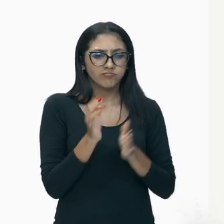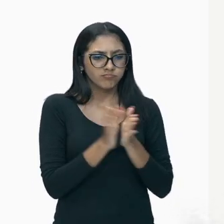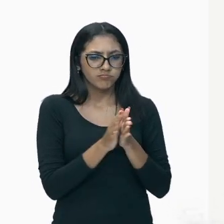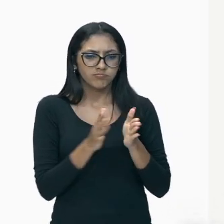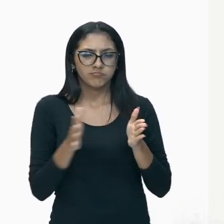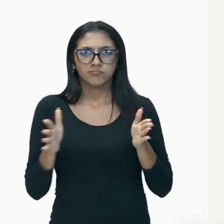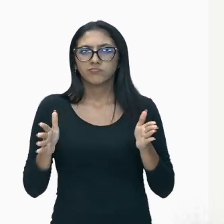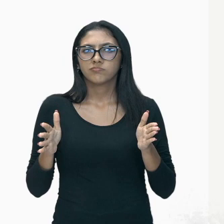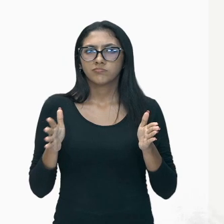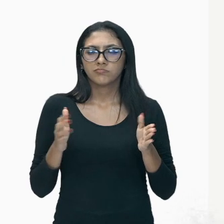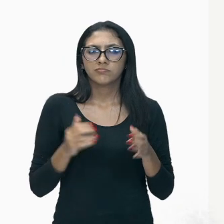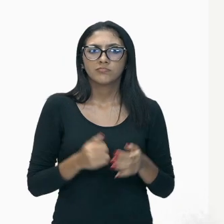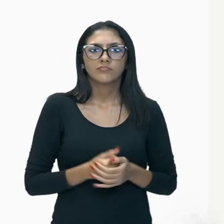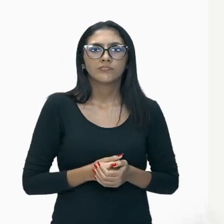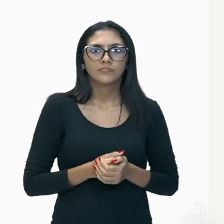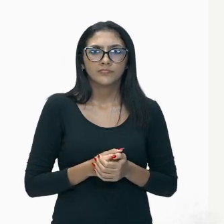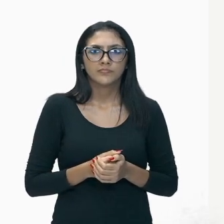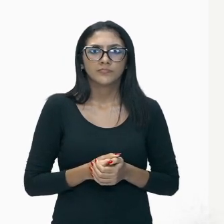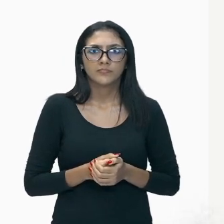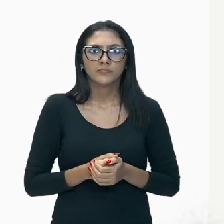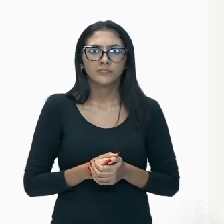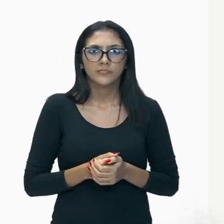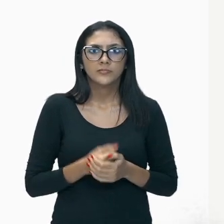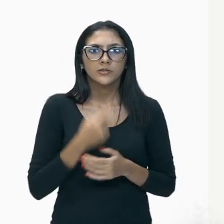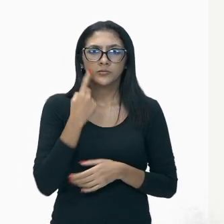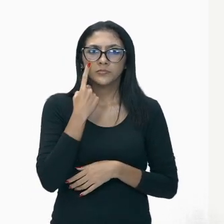eu quero nesta unidade aqui, ó,